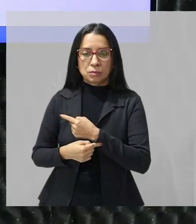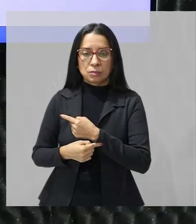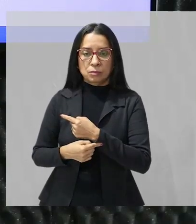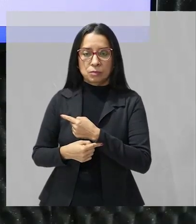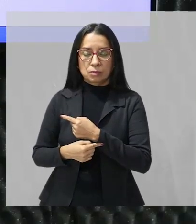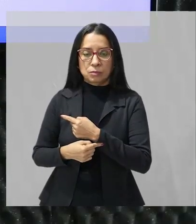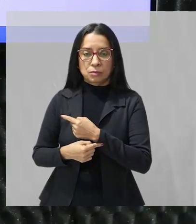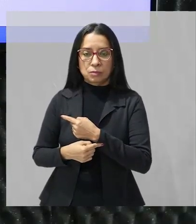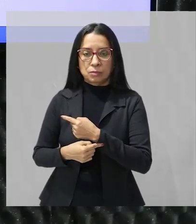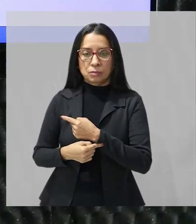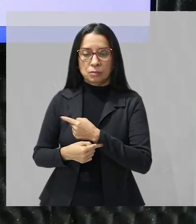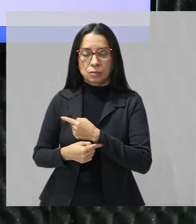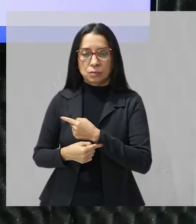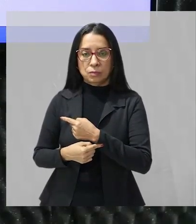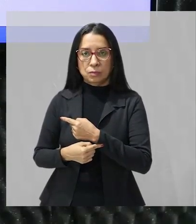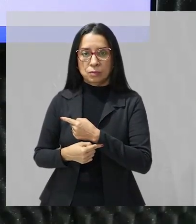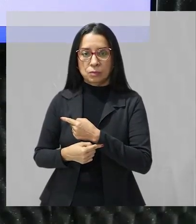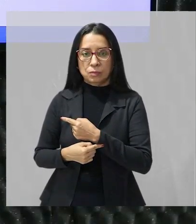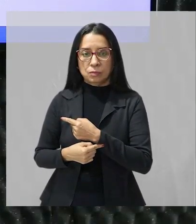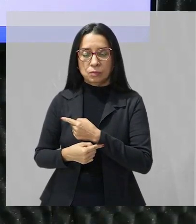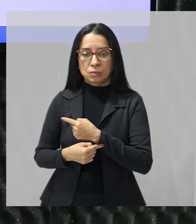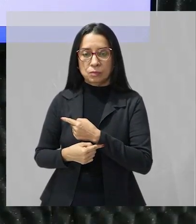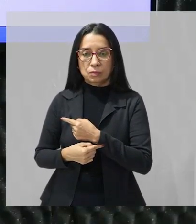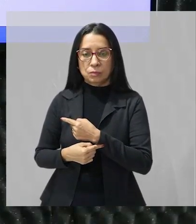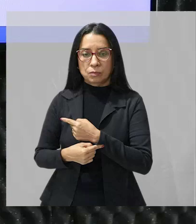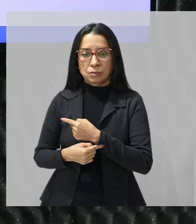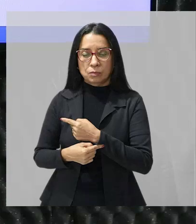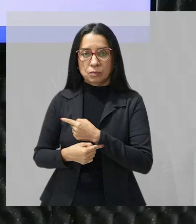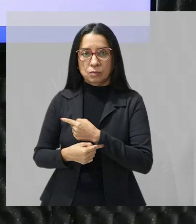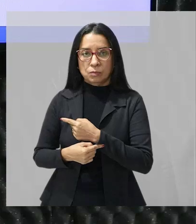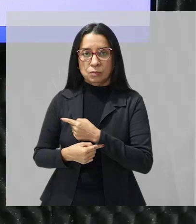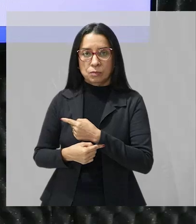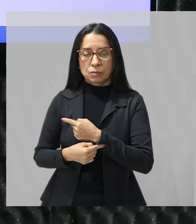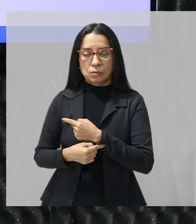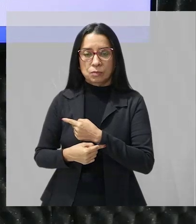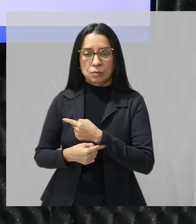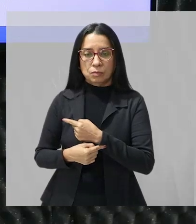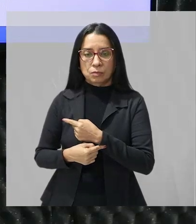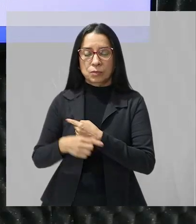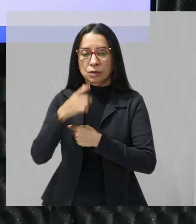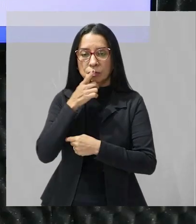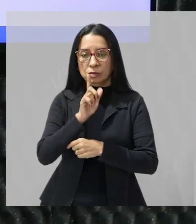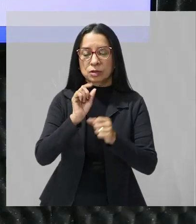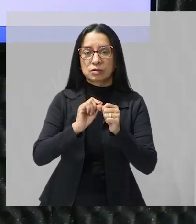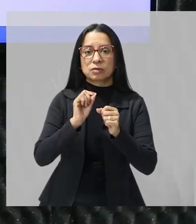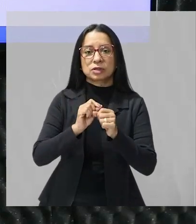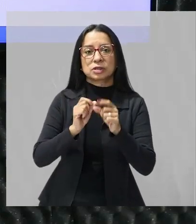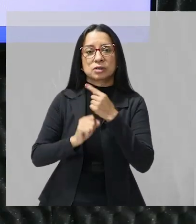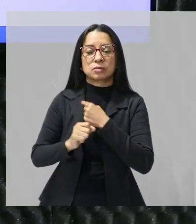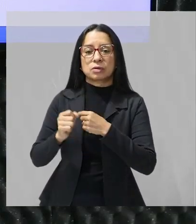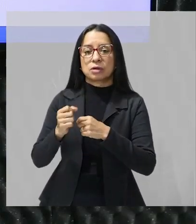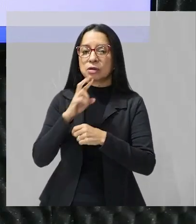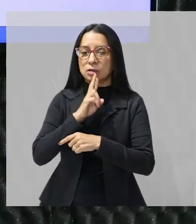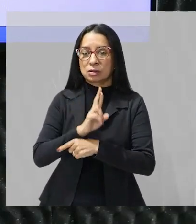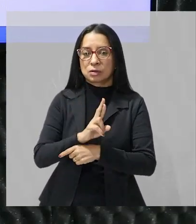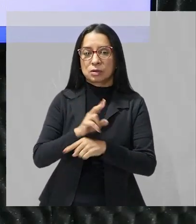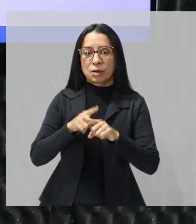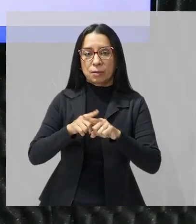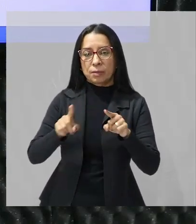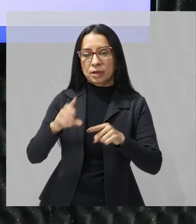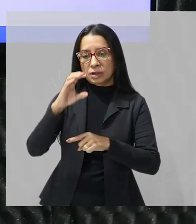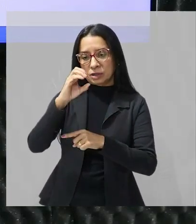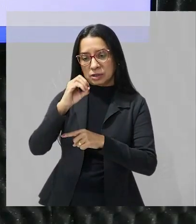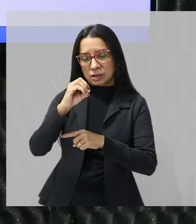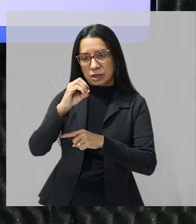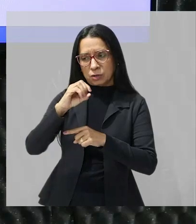que multiplica o menos k ao quadrado. Gente, aqui a gente até consegue fazer o produto, mas 0 dividido